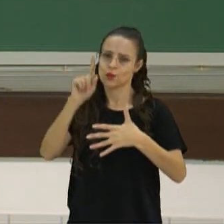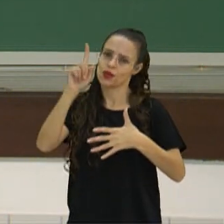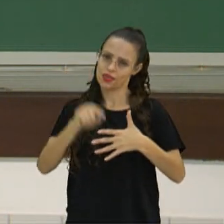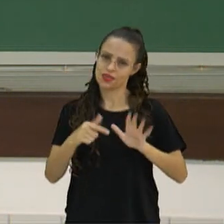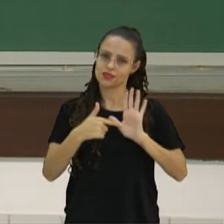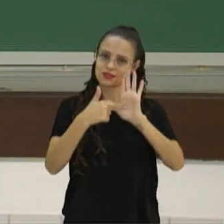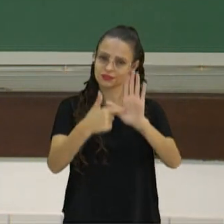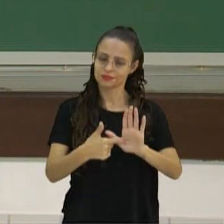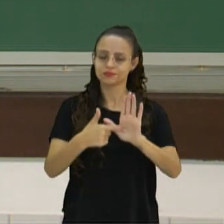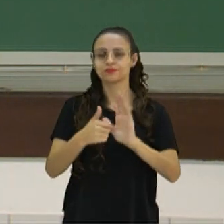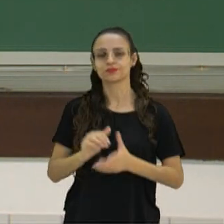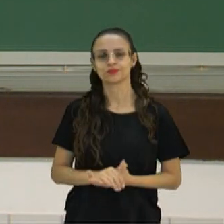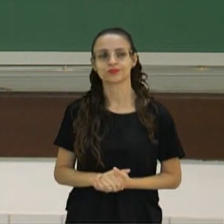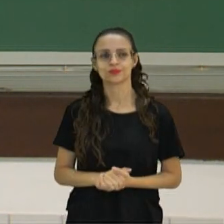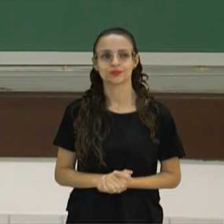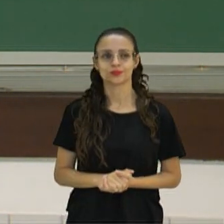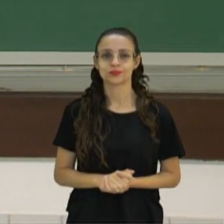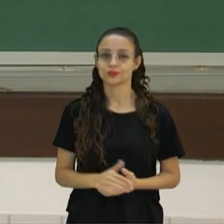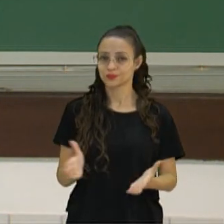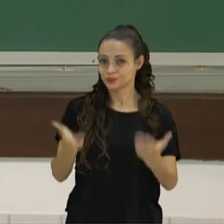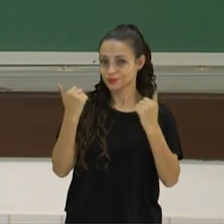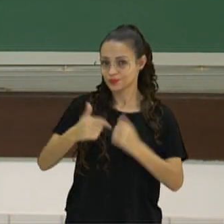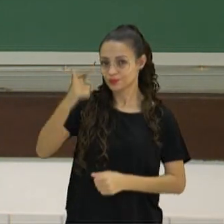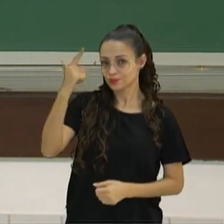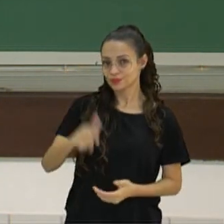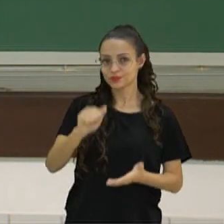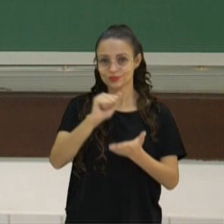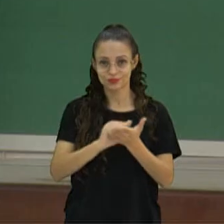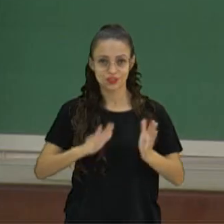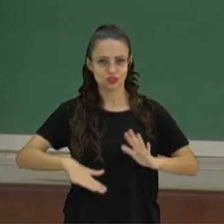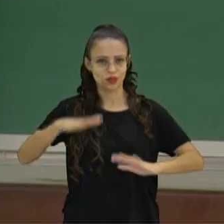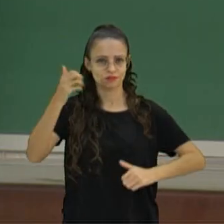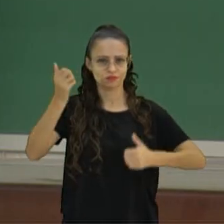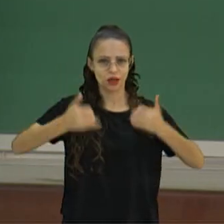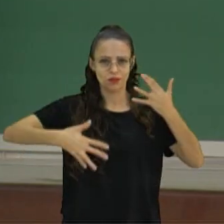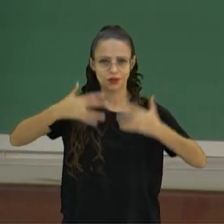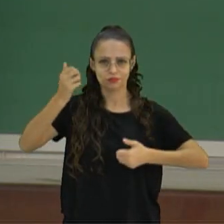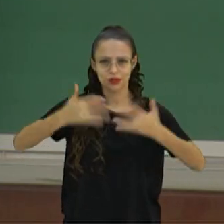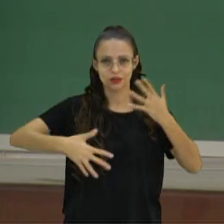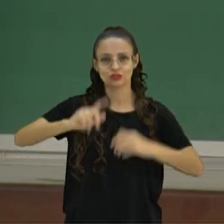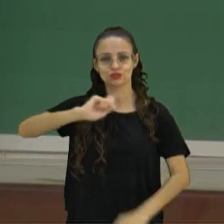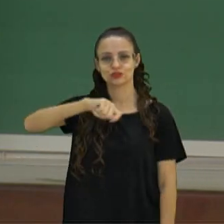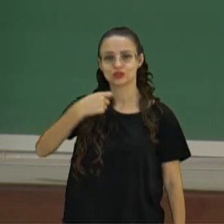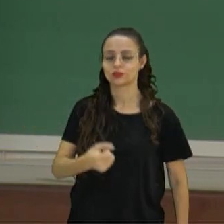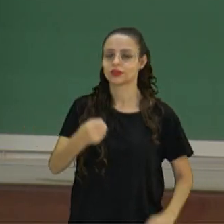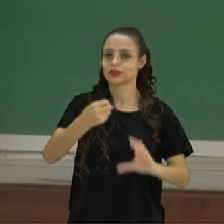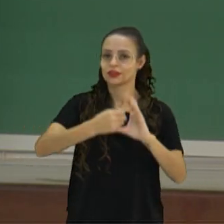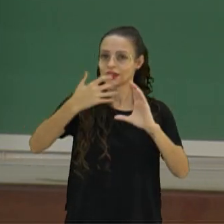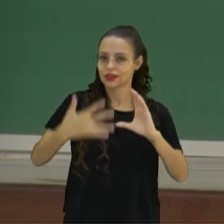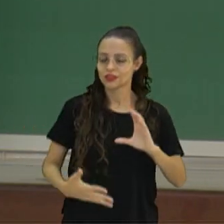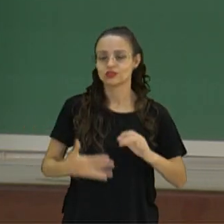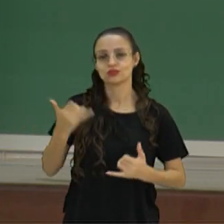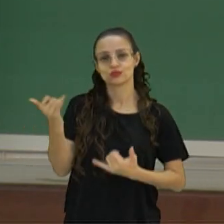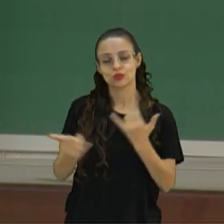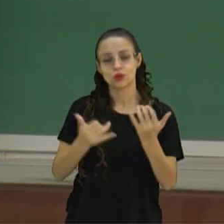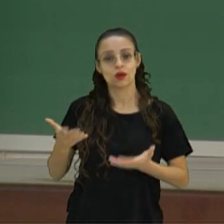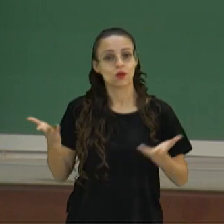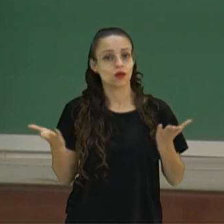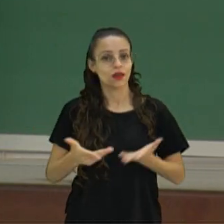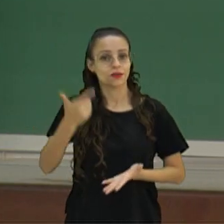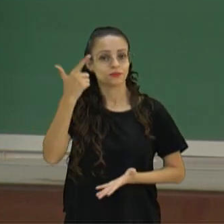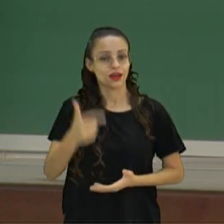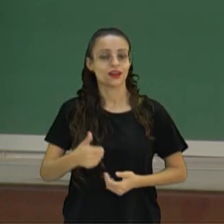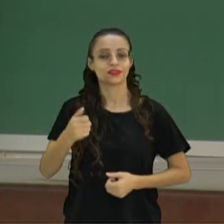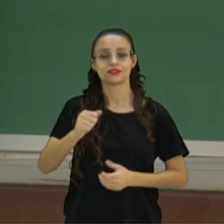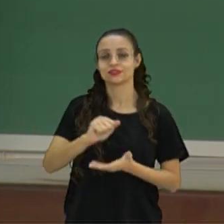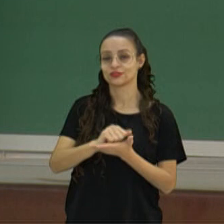daquela atividade. Bora para mais atividade então? Já falamos sobre mais algumas características, né, do jogo, temos mais atividades aqui